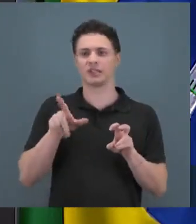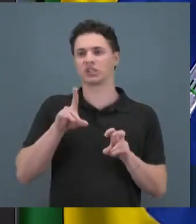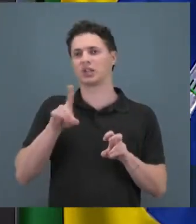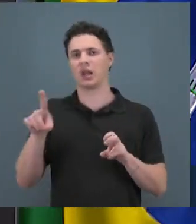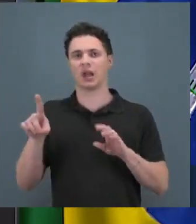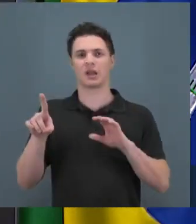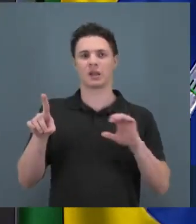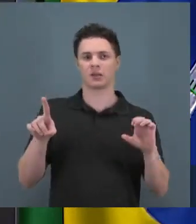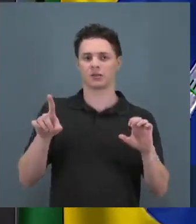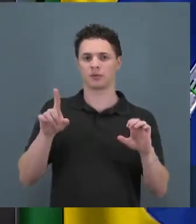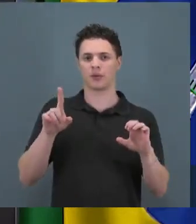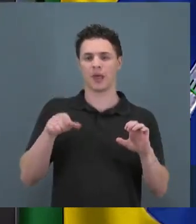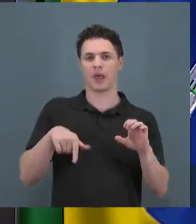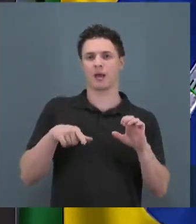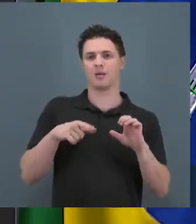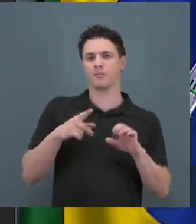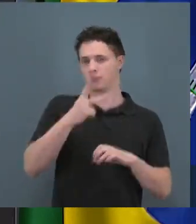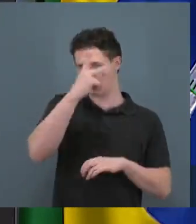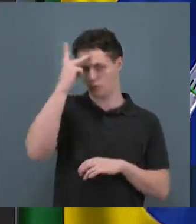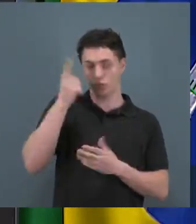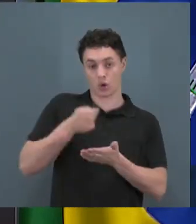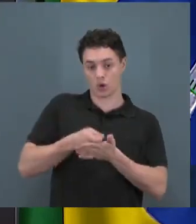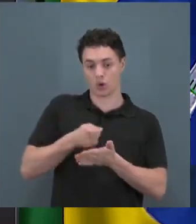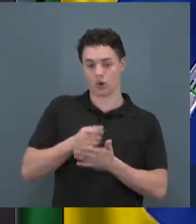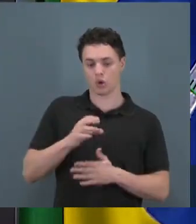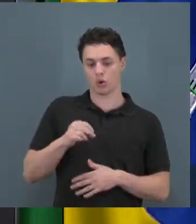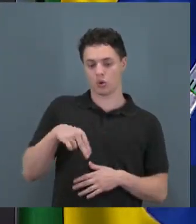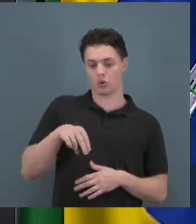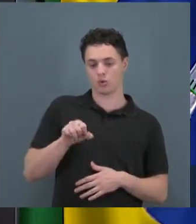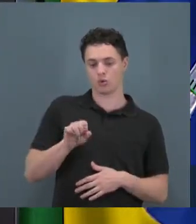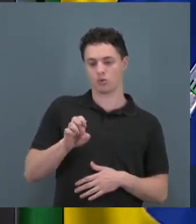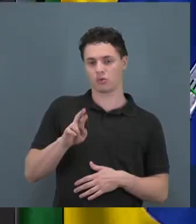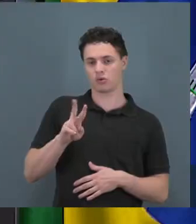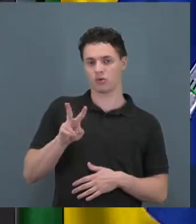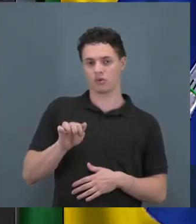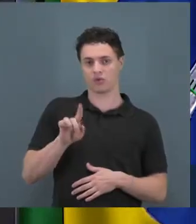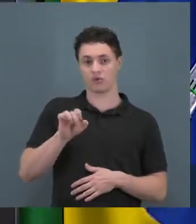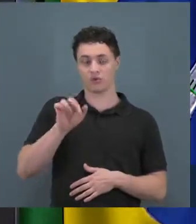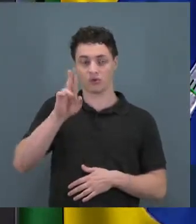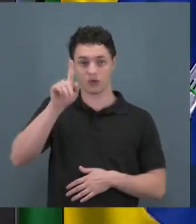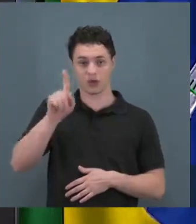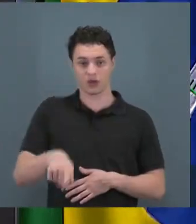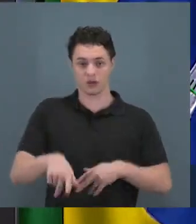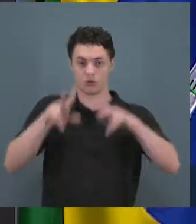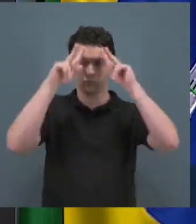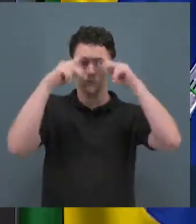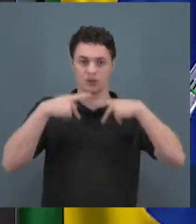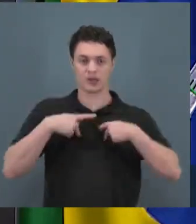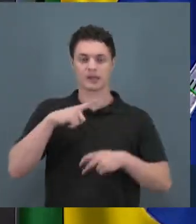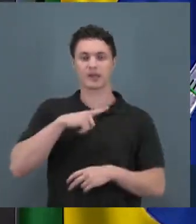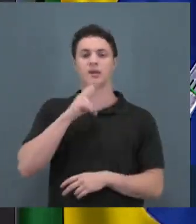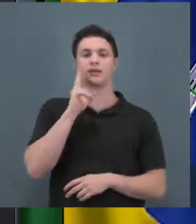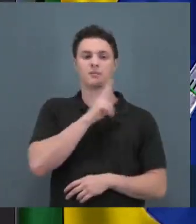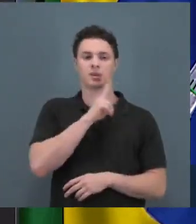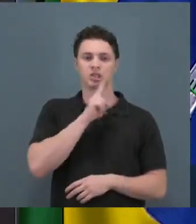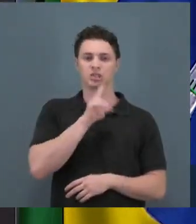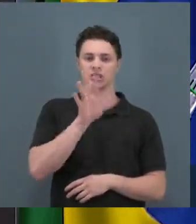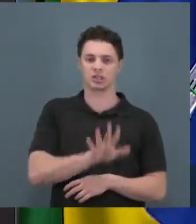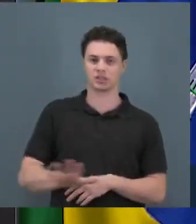esquerda, progressistas, conservador, é questão de humanidade. É uma emergência